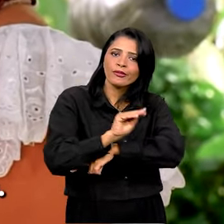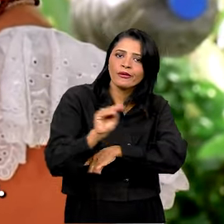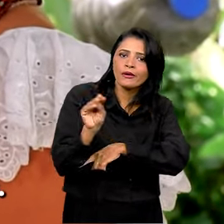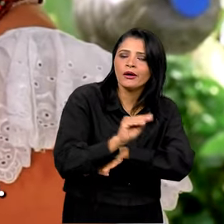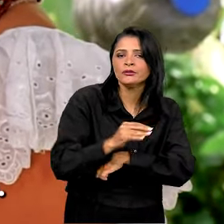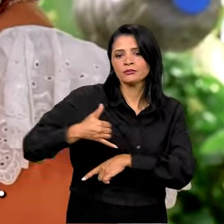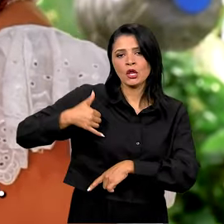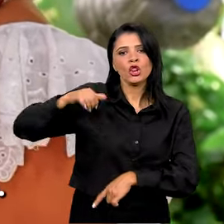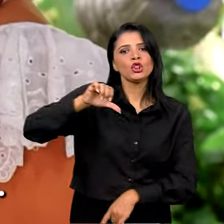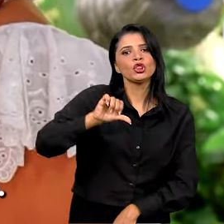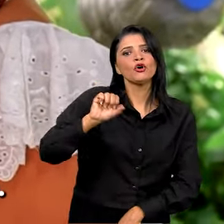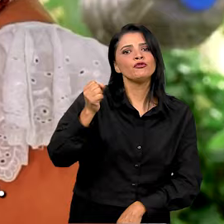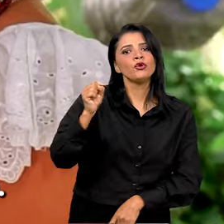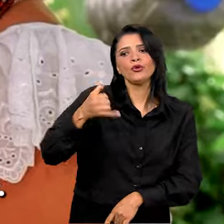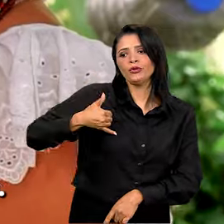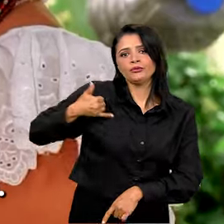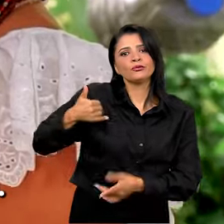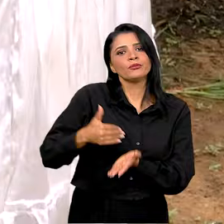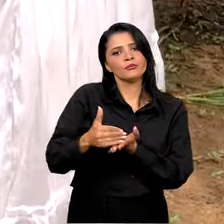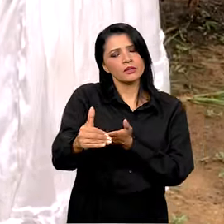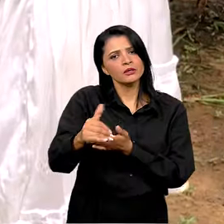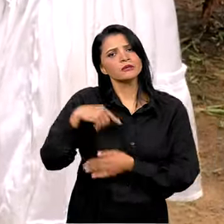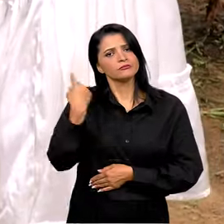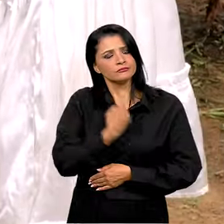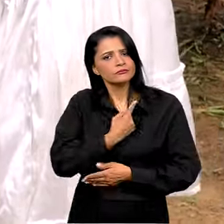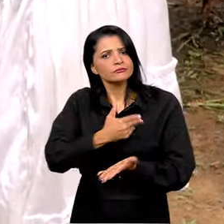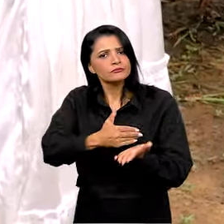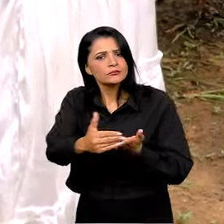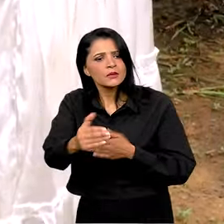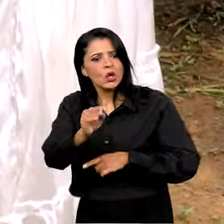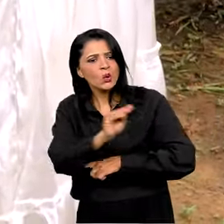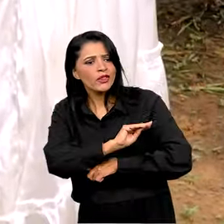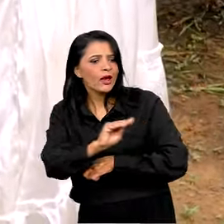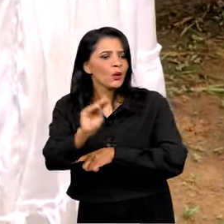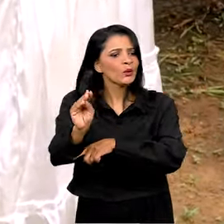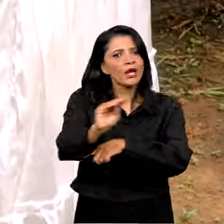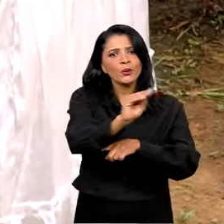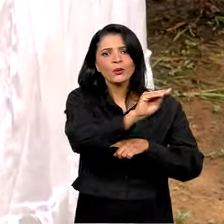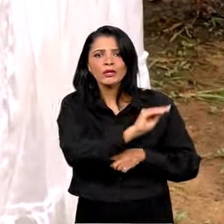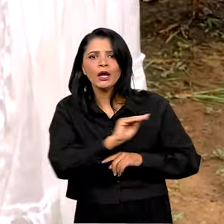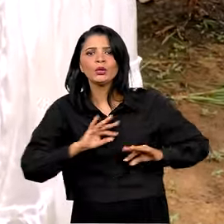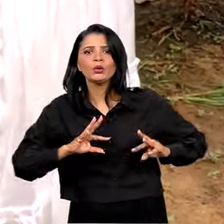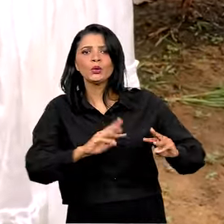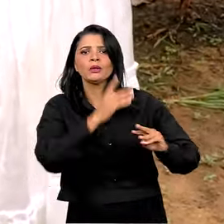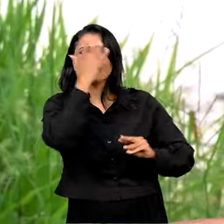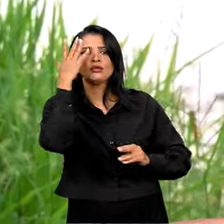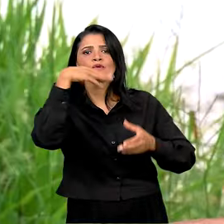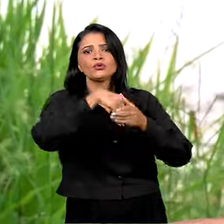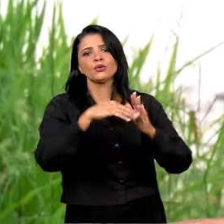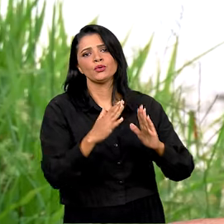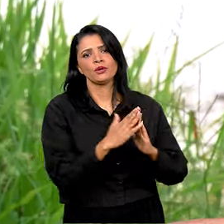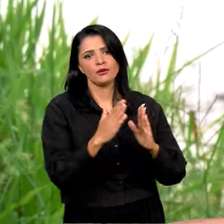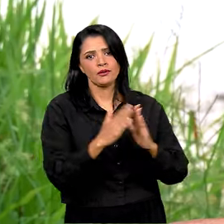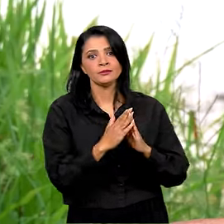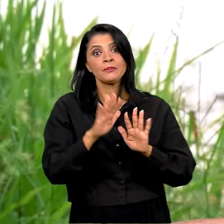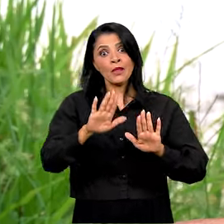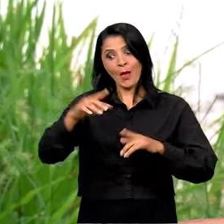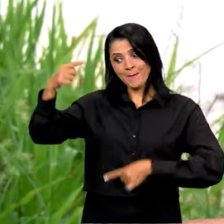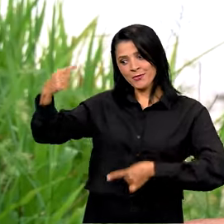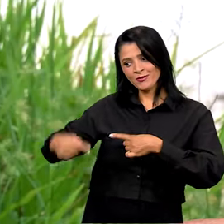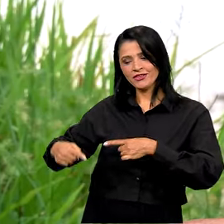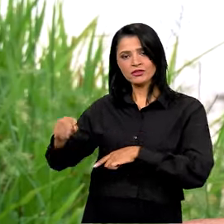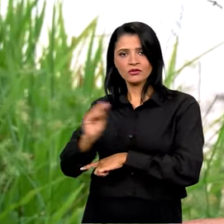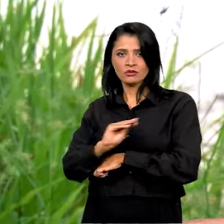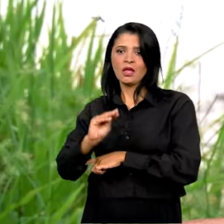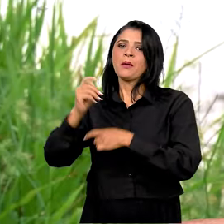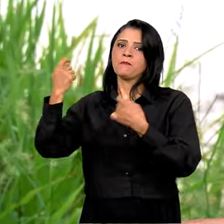com 9 o 9 anos de idade né a gente começa a cuidar das pessoas que estão na casa que a política de cuidado